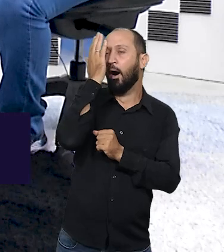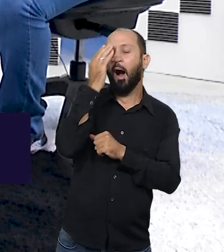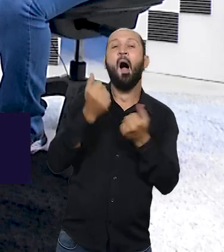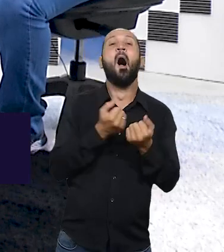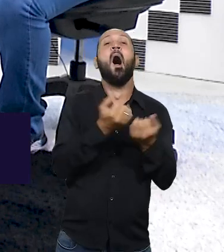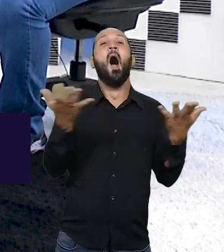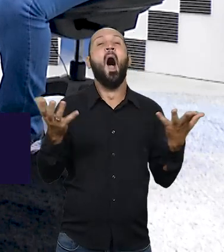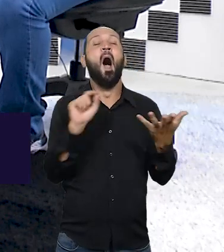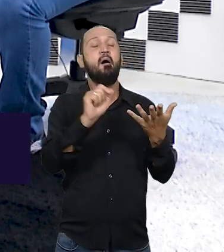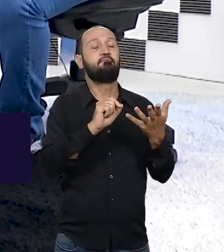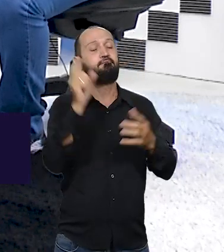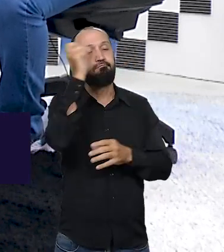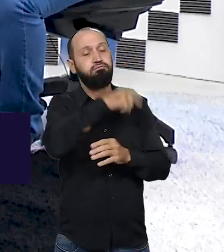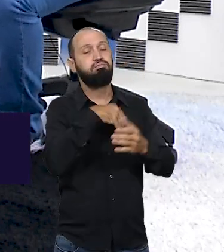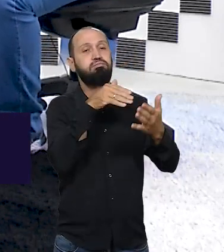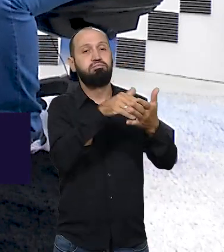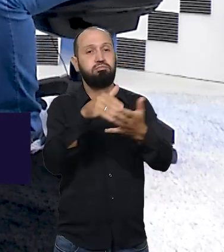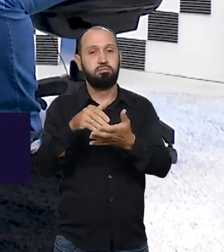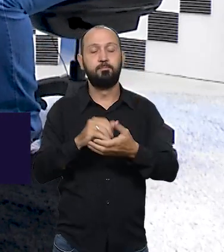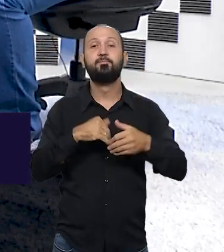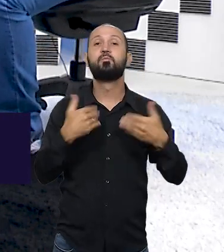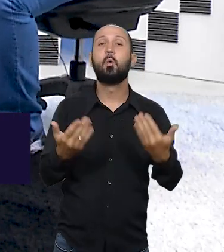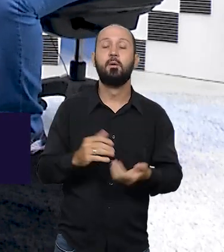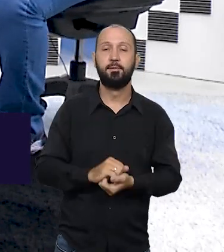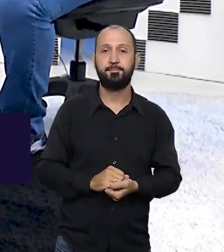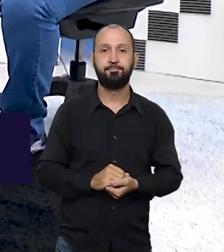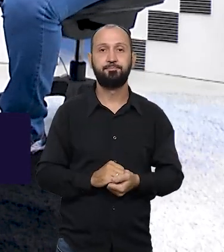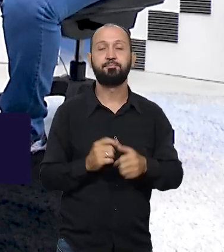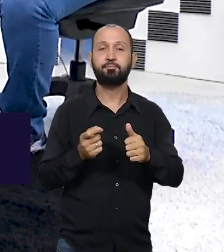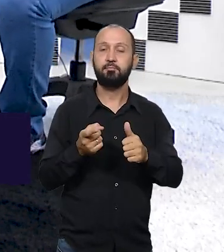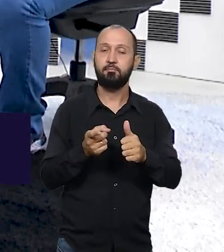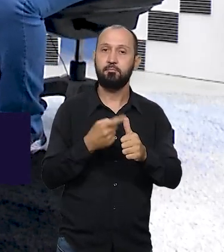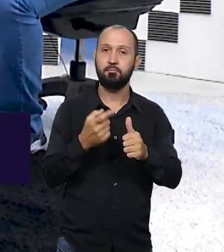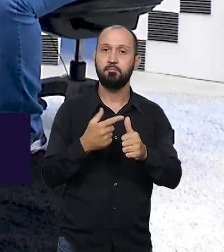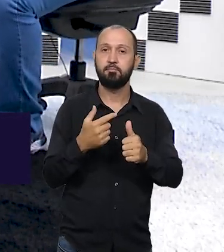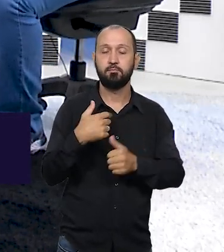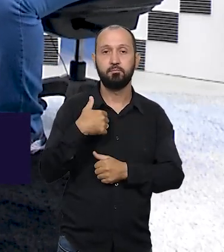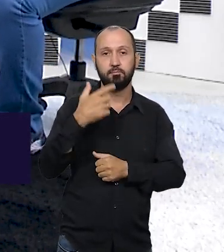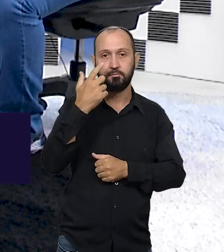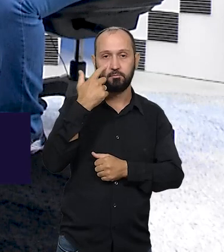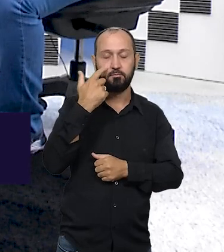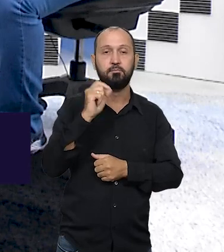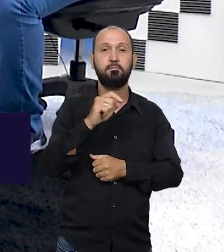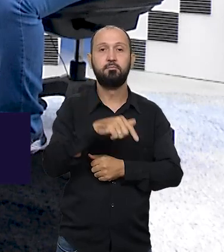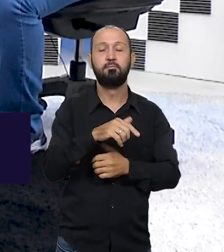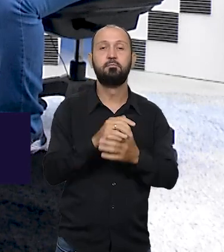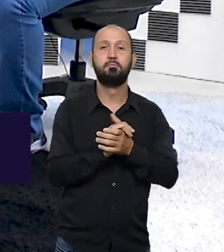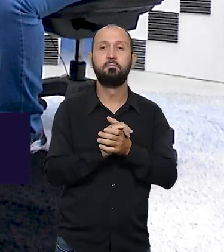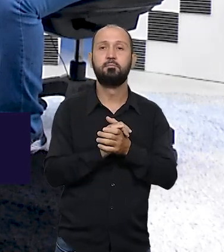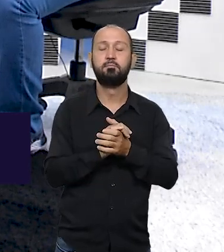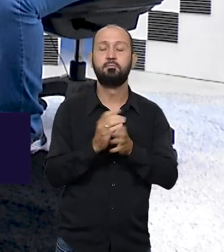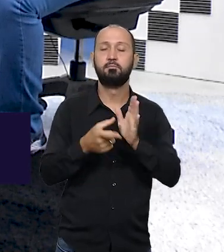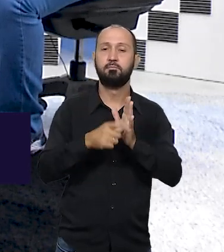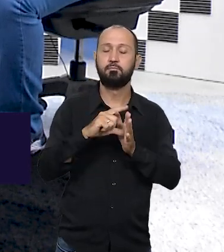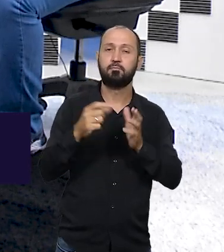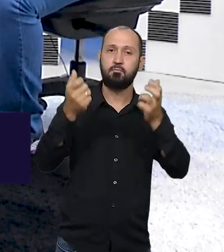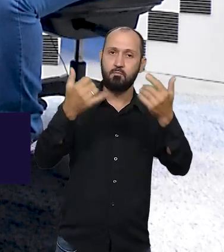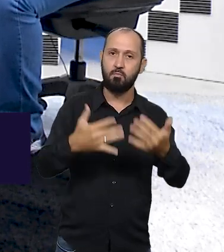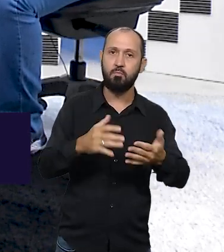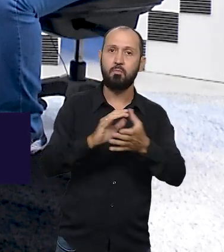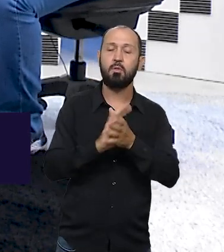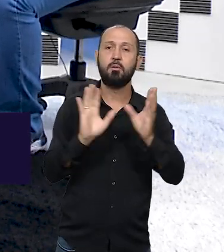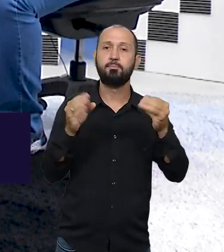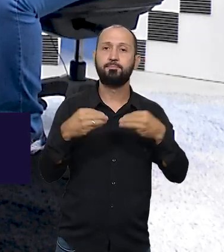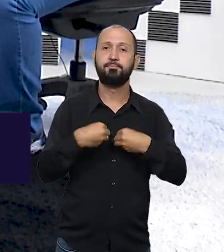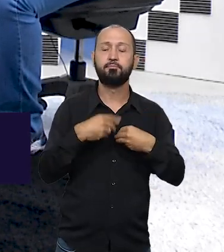saber, na verdade, os desafios, né? Quais seriam? Primeiro, eu vejo assim, que, como já foi falado, né,